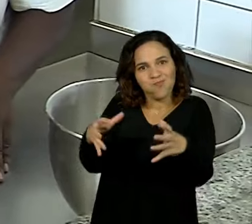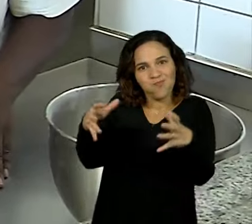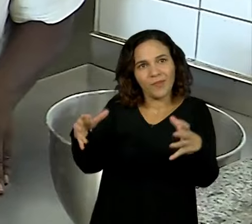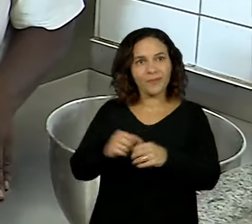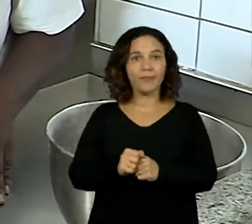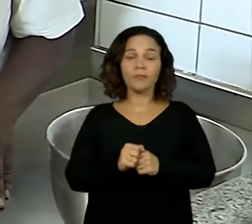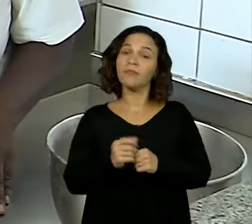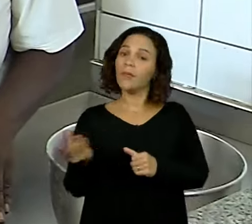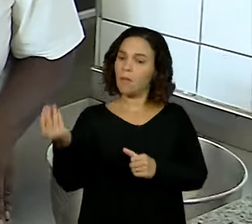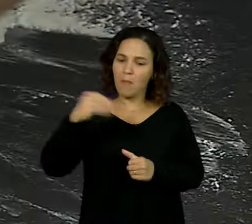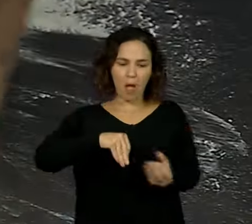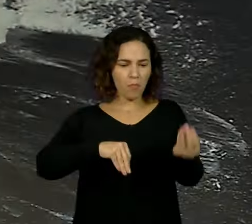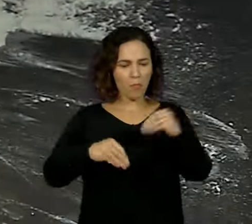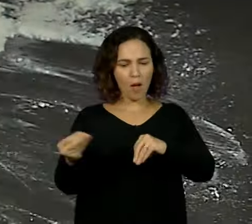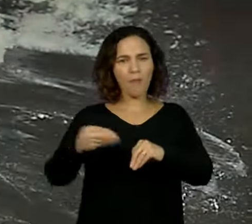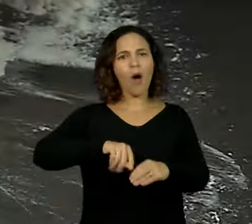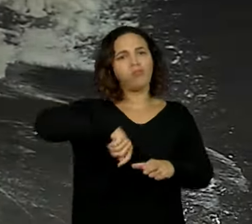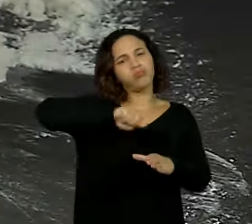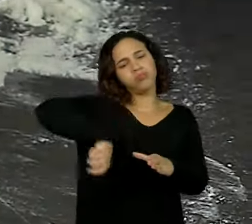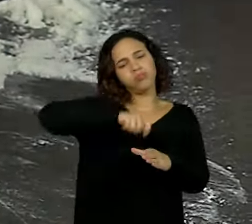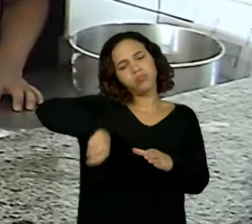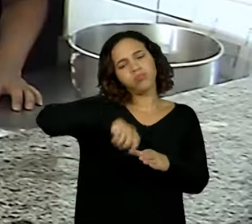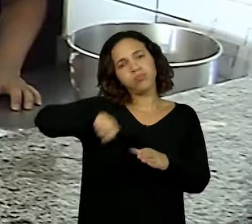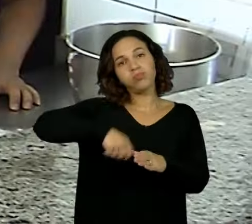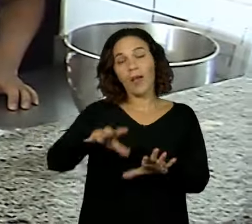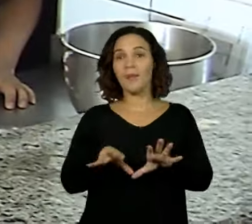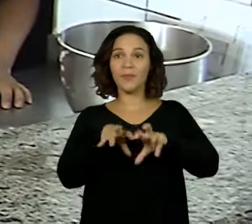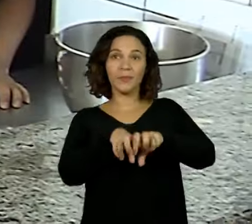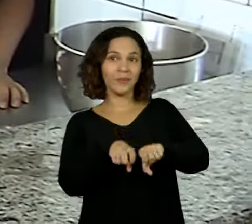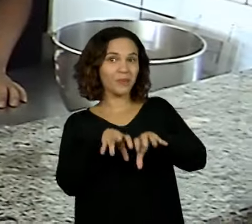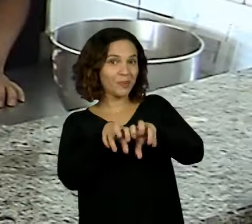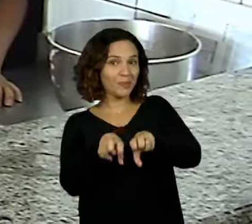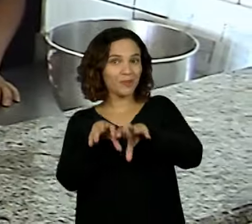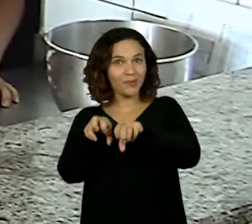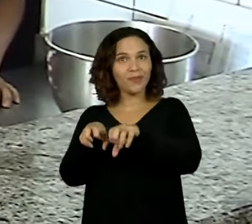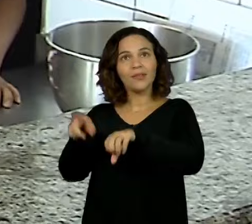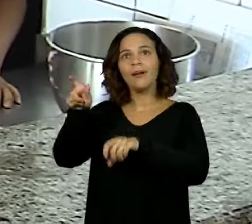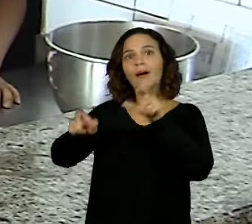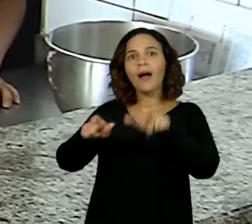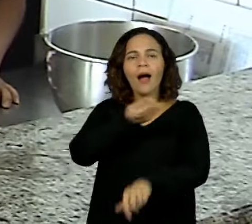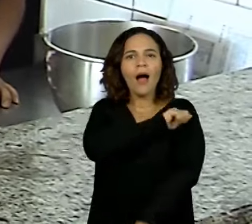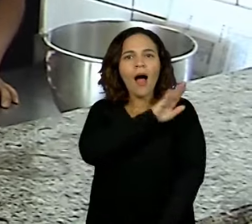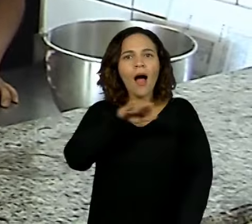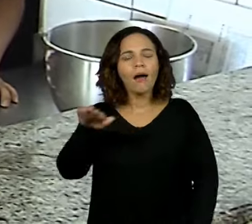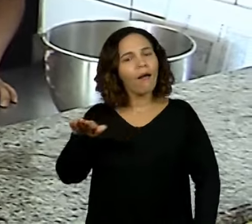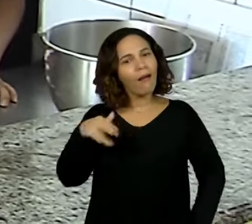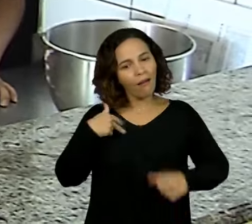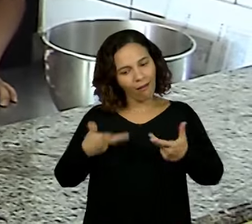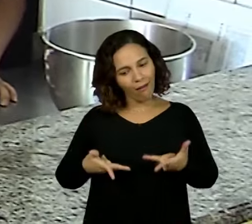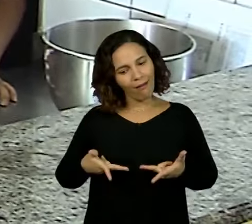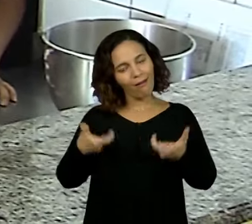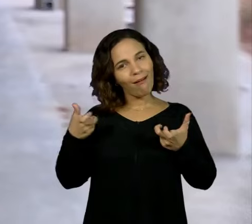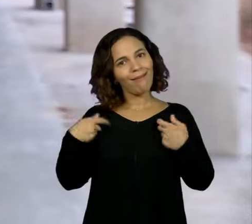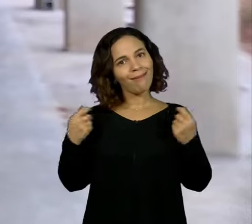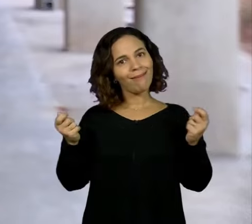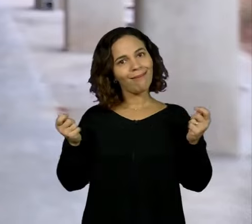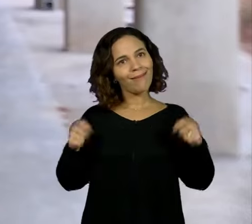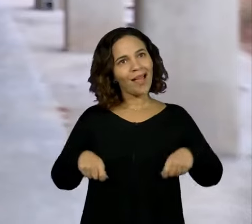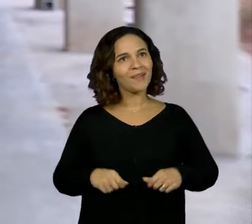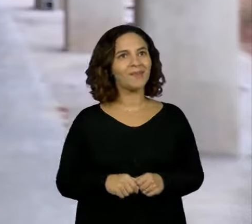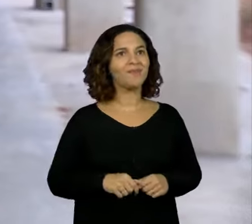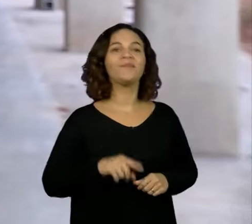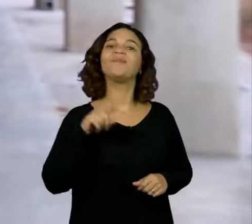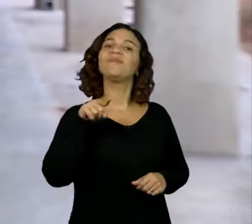Misturando os ingredientes e sovando a massa, as alunas vão descobrindo seus talentos. Com esse projeto do